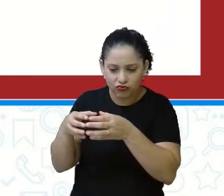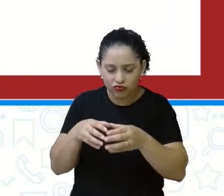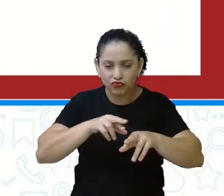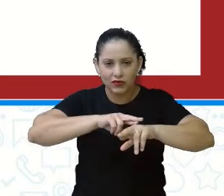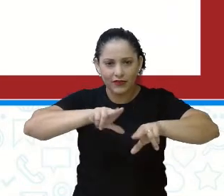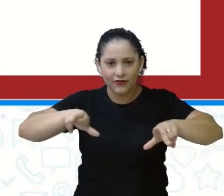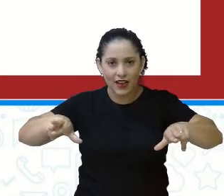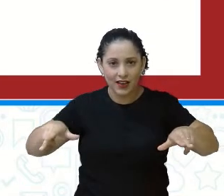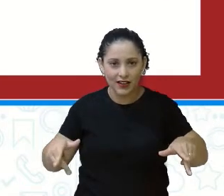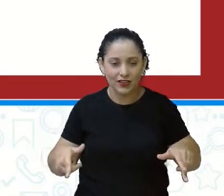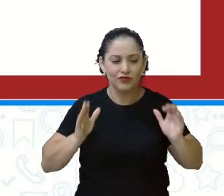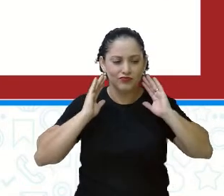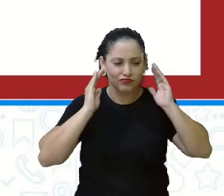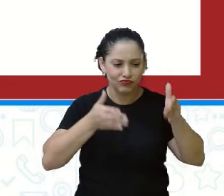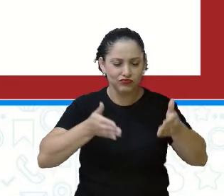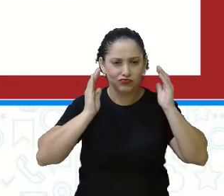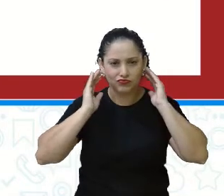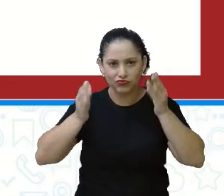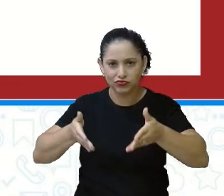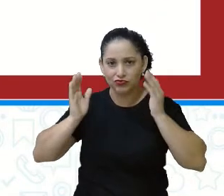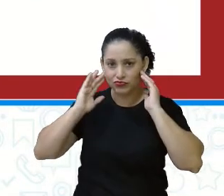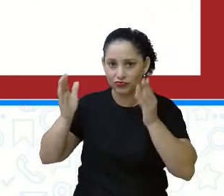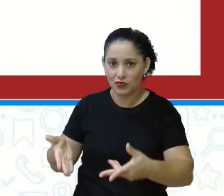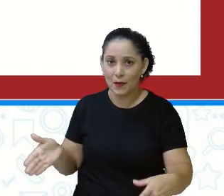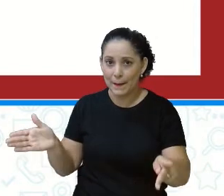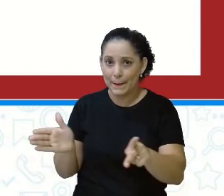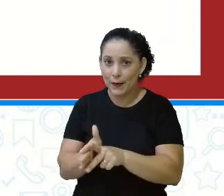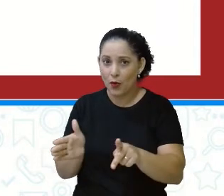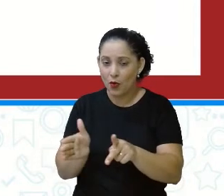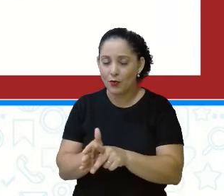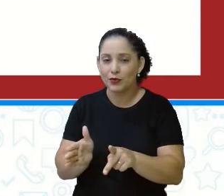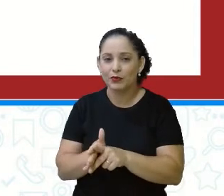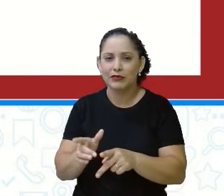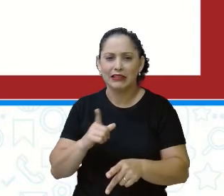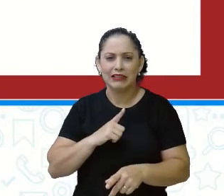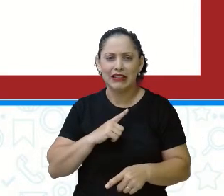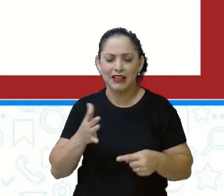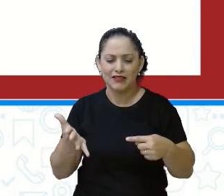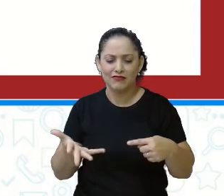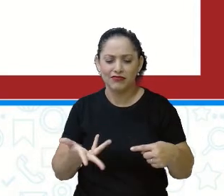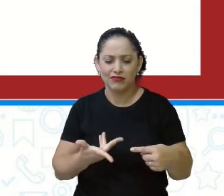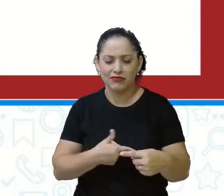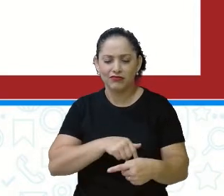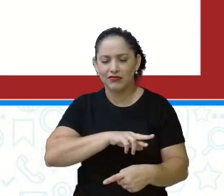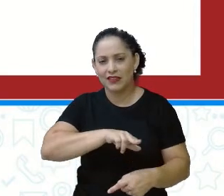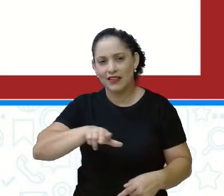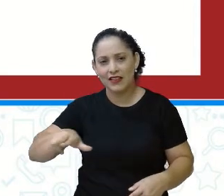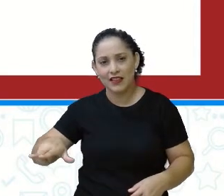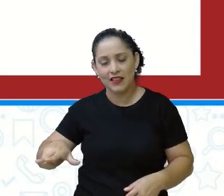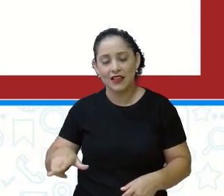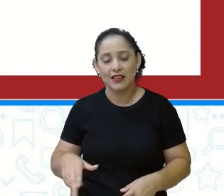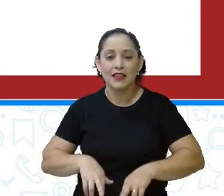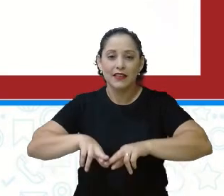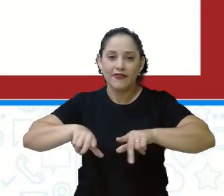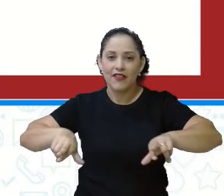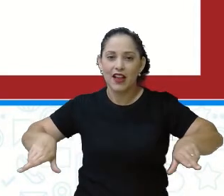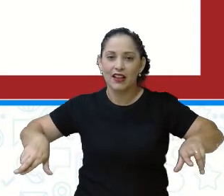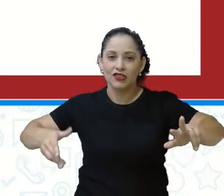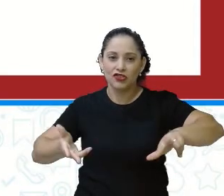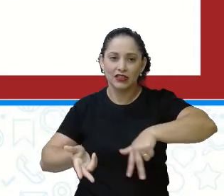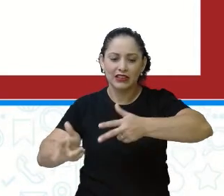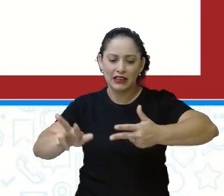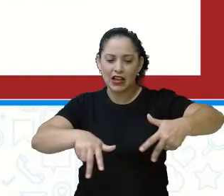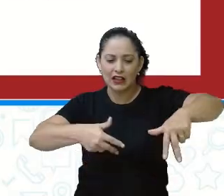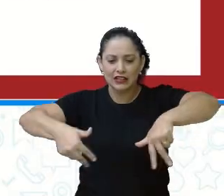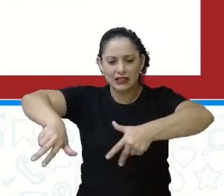pastoril, caboclinho, maracatu, ciranda e coco. danças típicas que